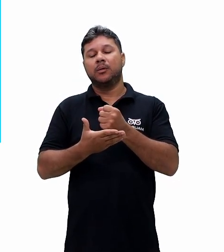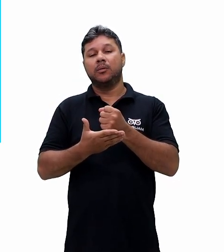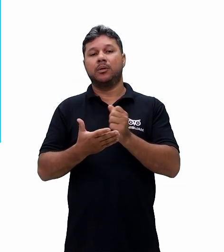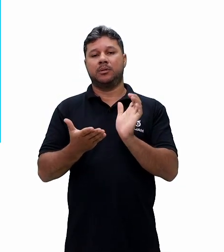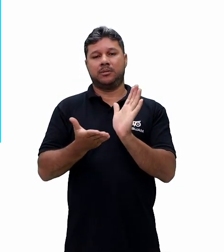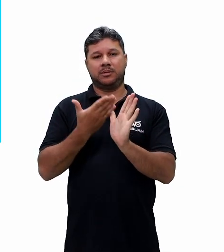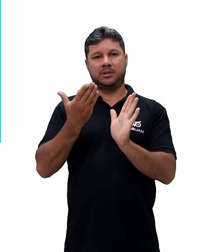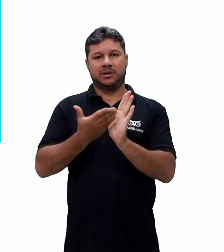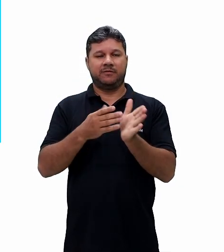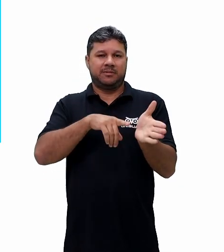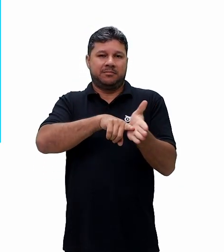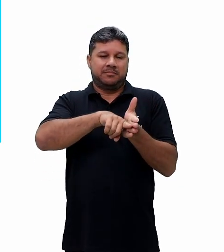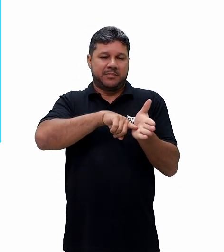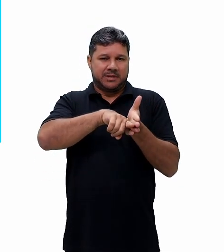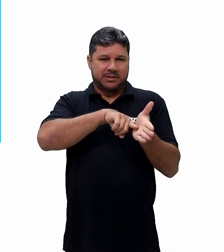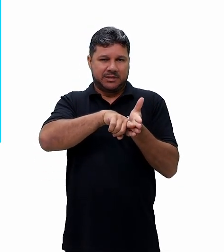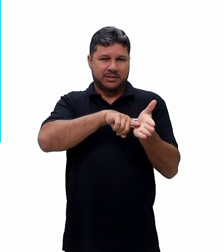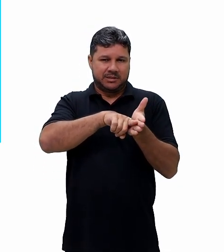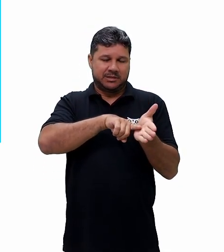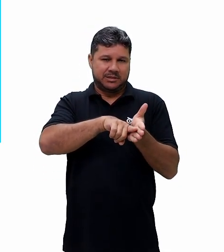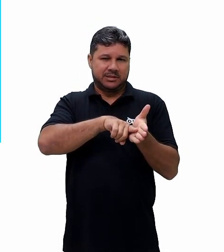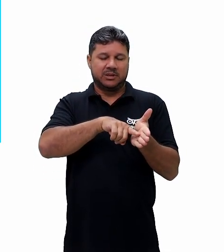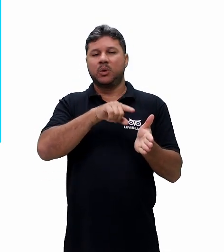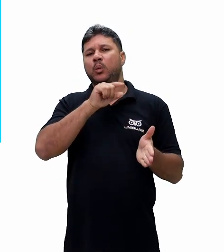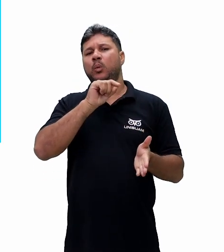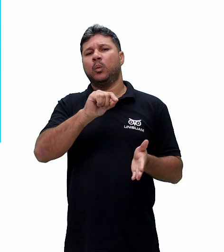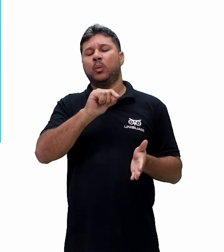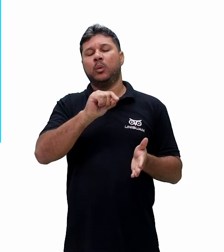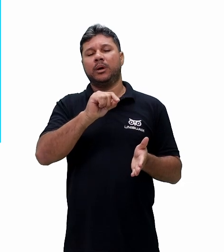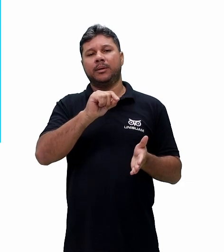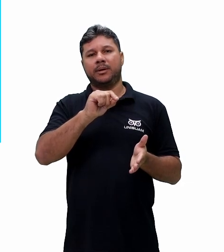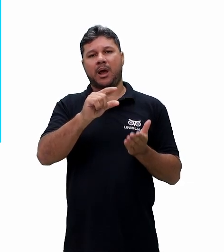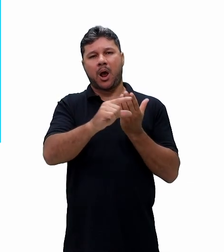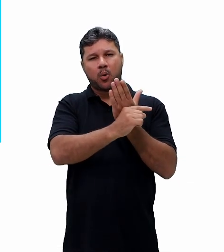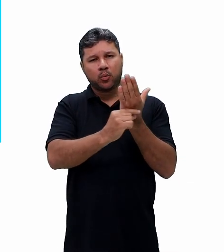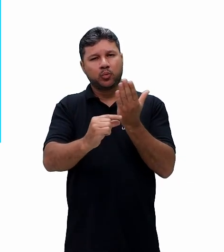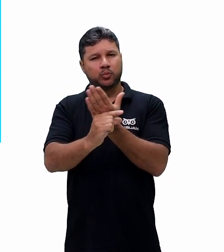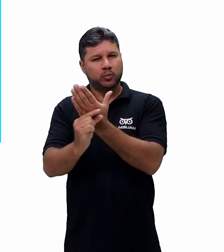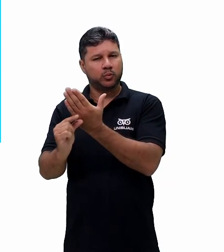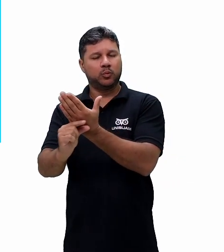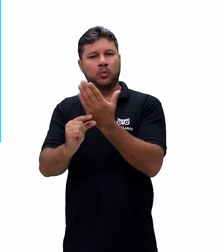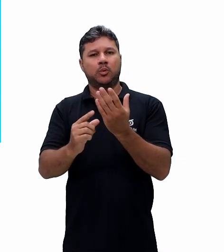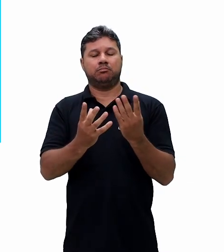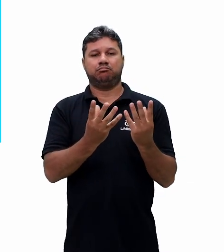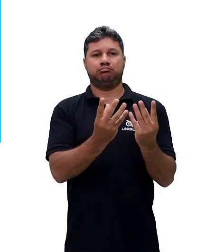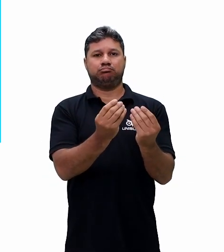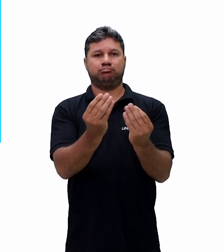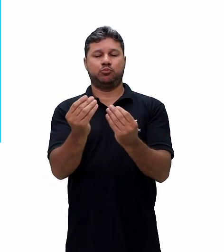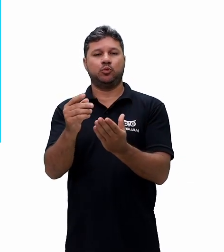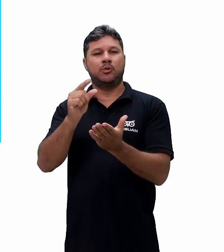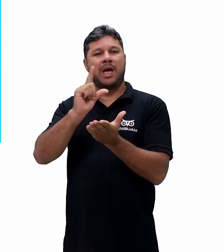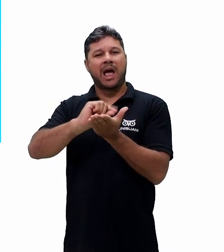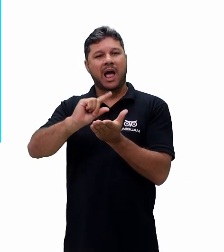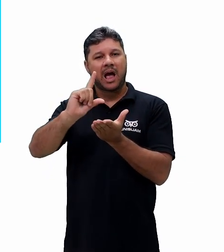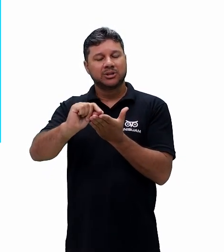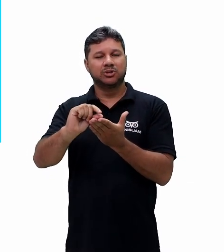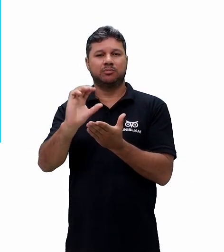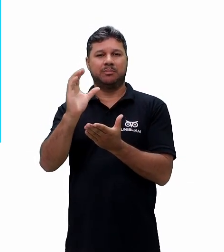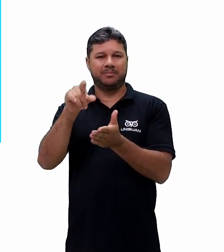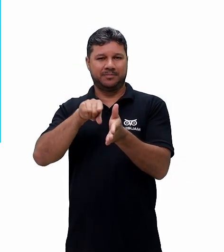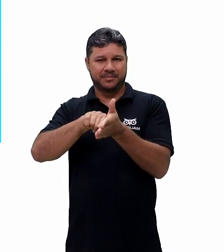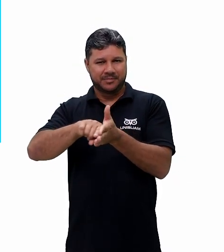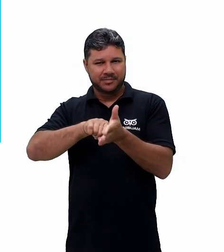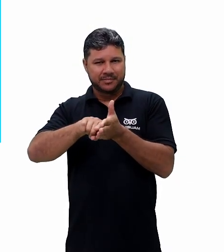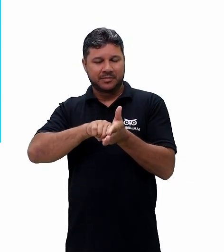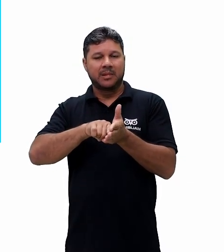fundamentados pela literatura científica, ou seja, dezenas, centenas